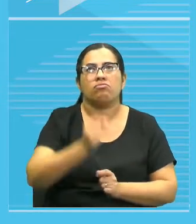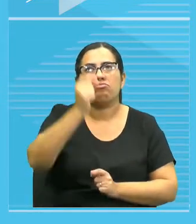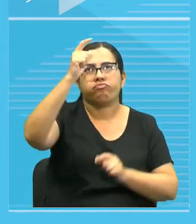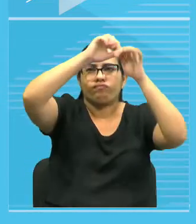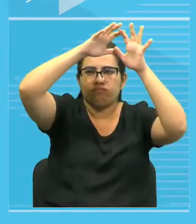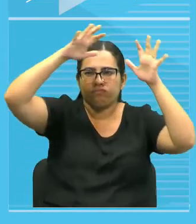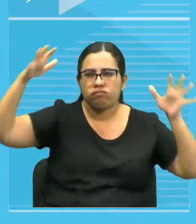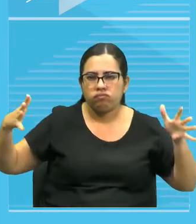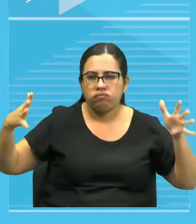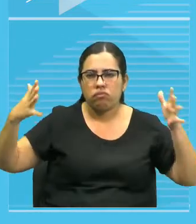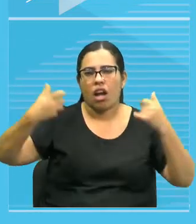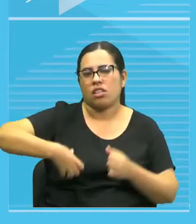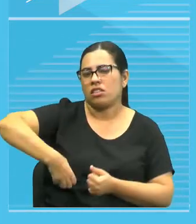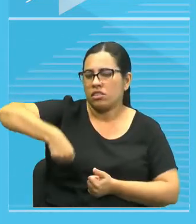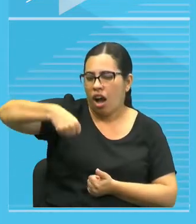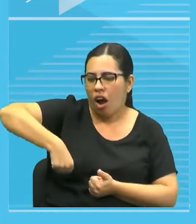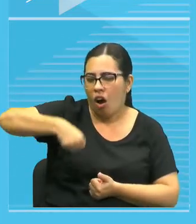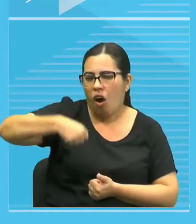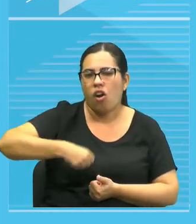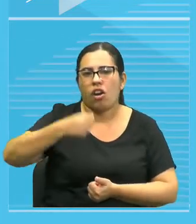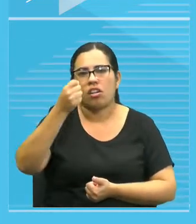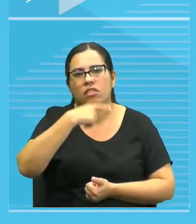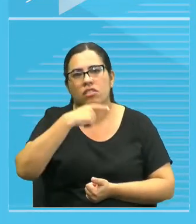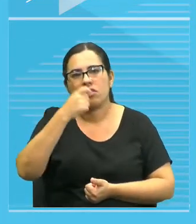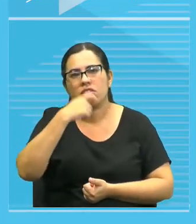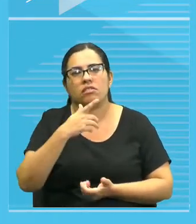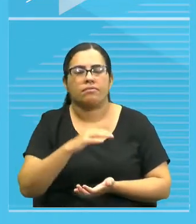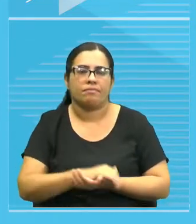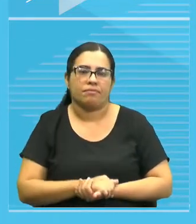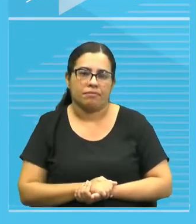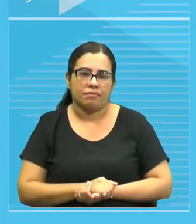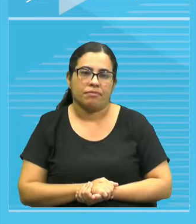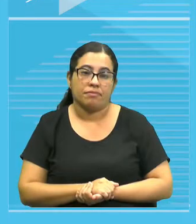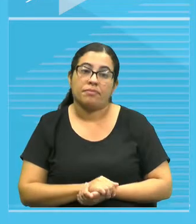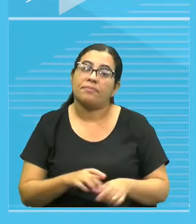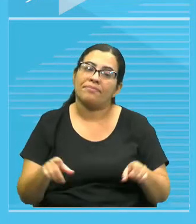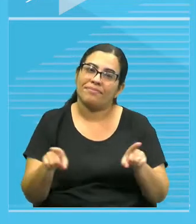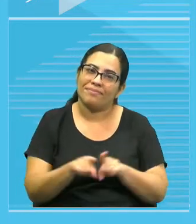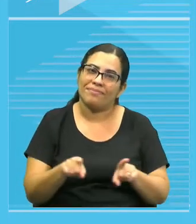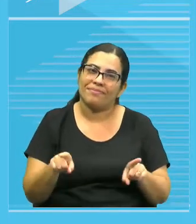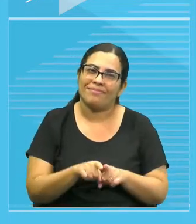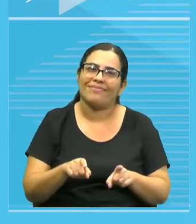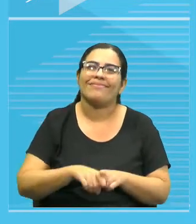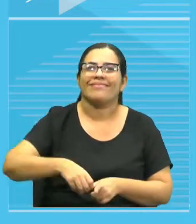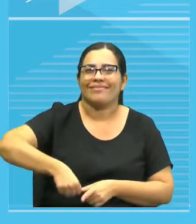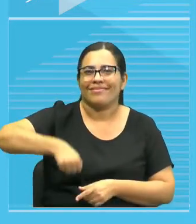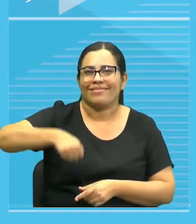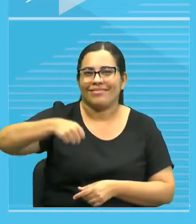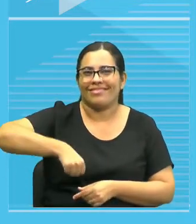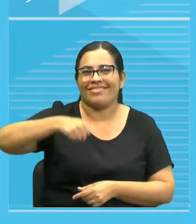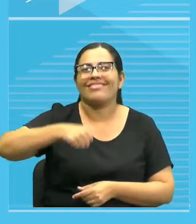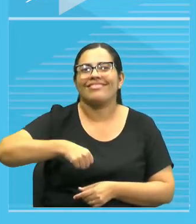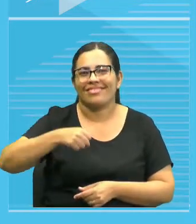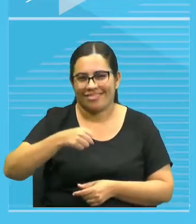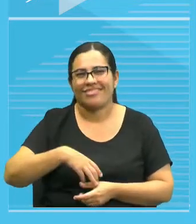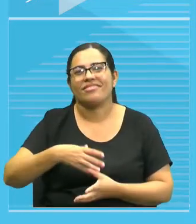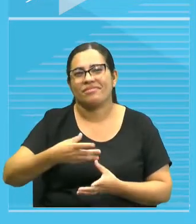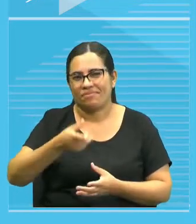a minha sacolinha de remédio. Diz que a Rosinha também tem uma sacolinha de remédio, tem, Rosinha? Eu